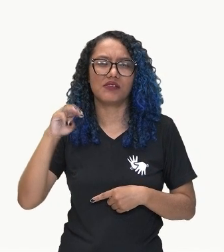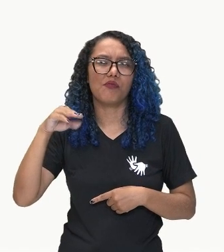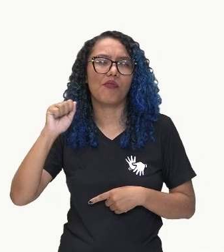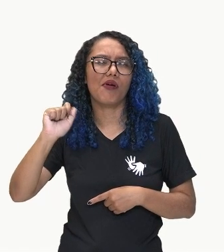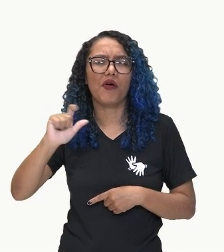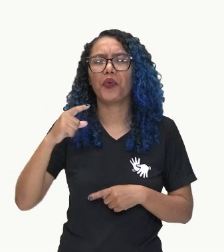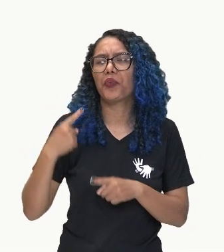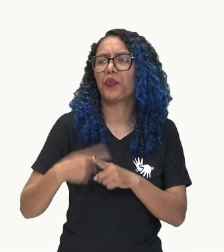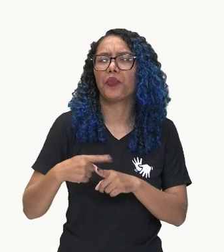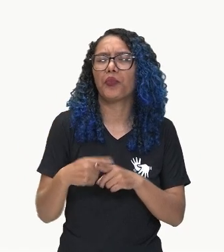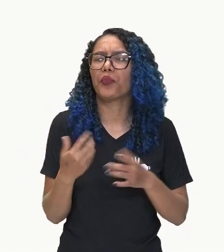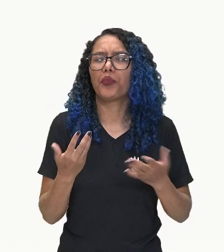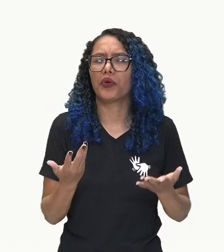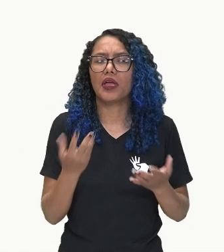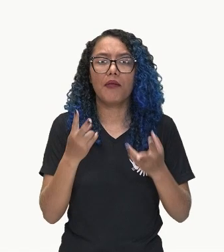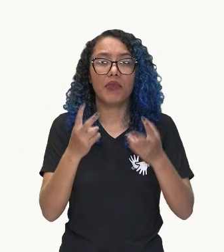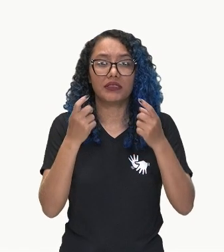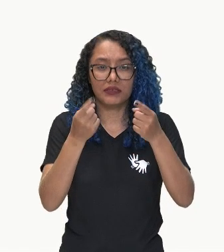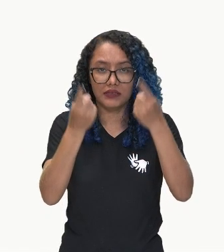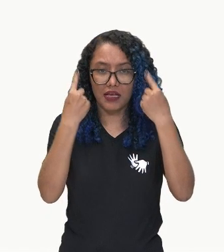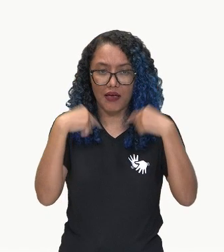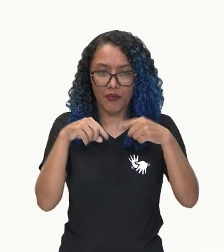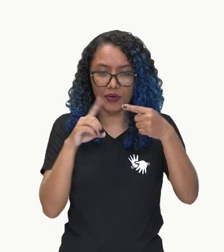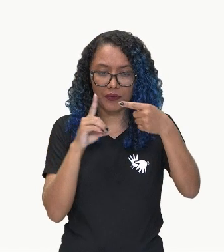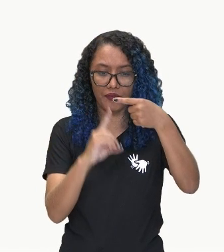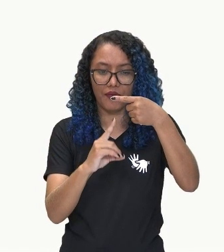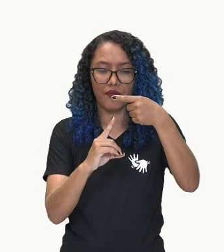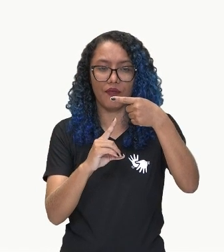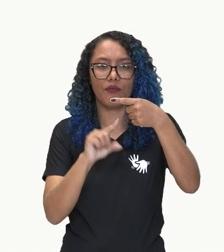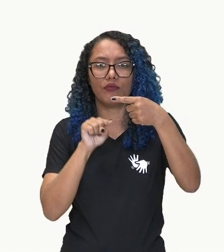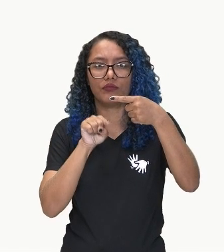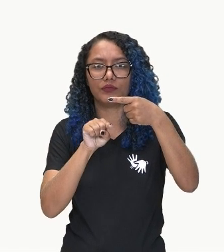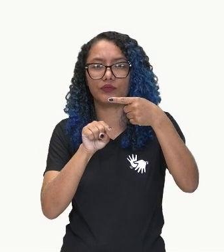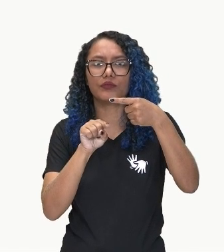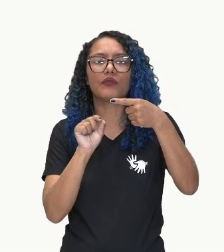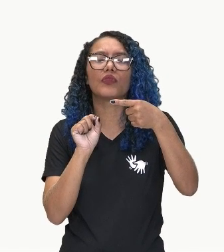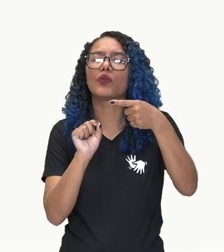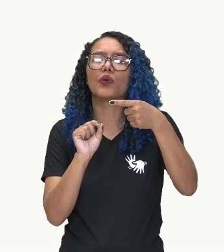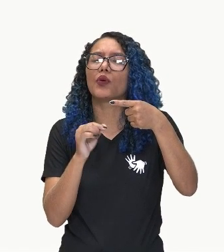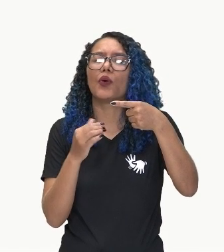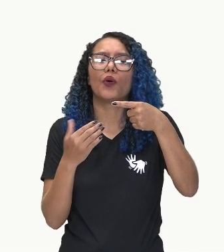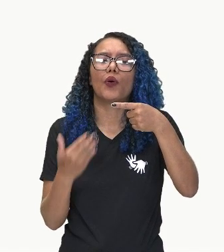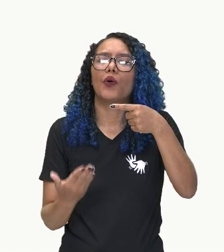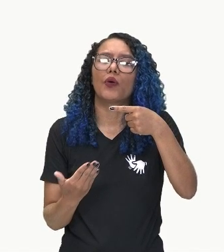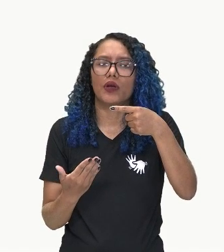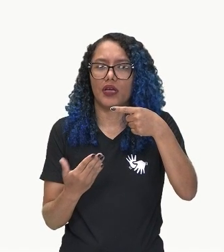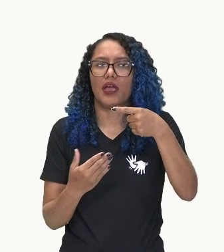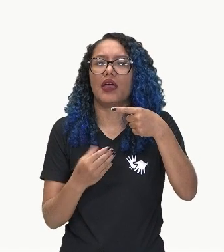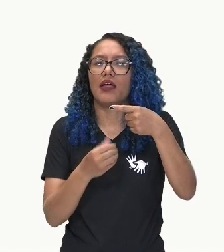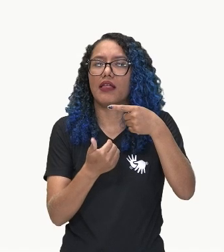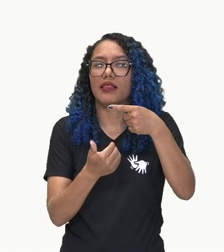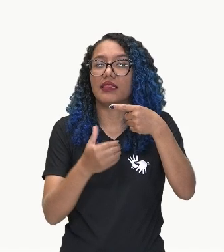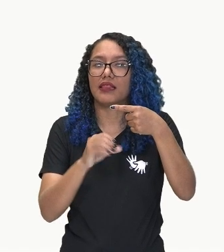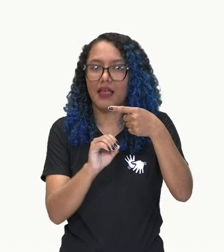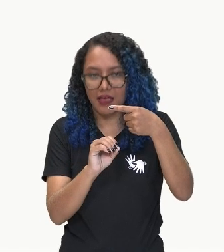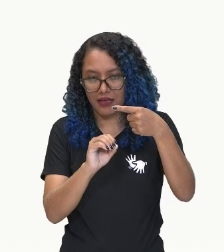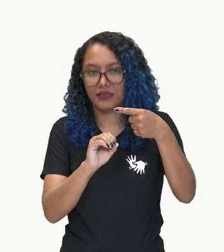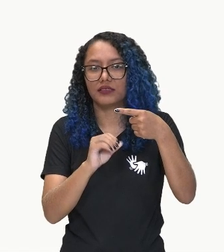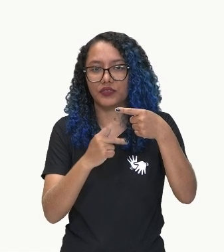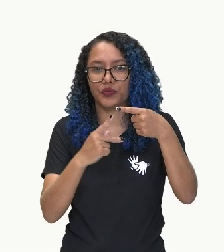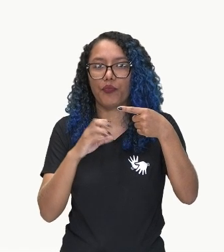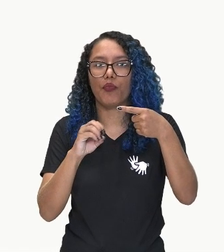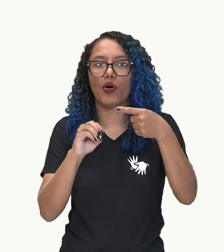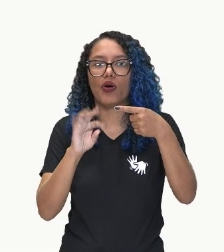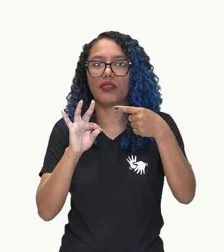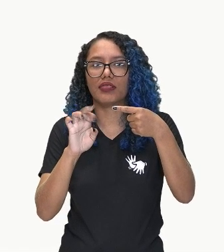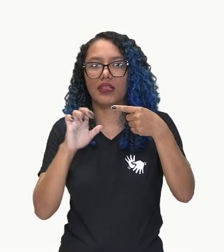decimal? Observe aqui o denominador. O denominador é uma potência de 10. Não é? Temos uma